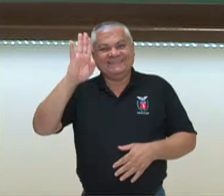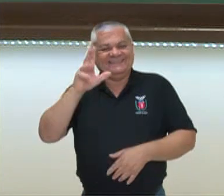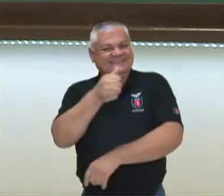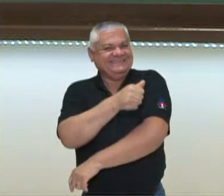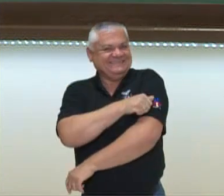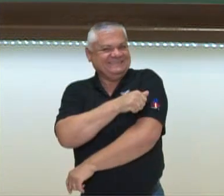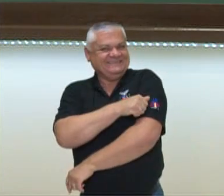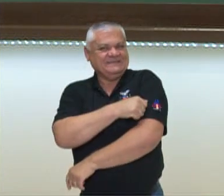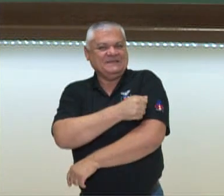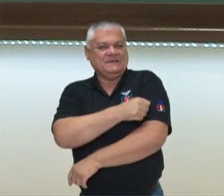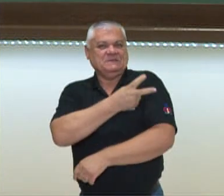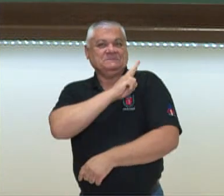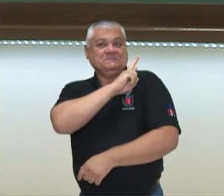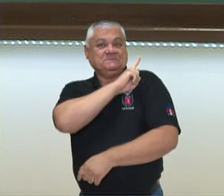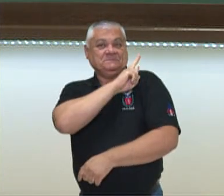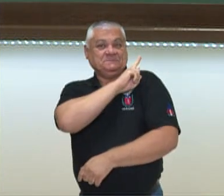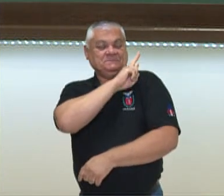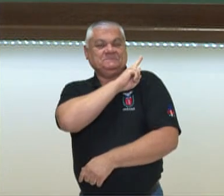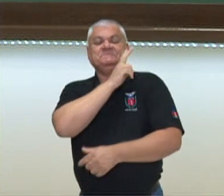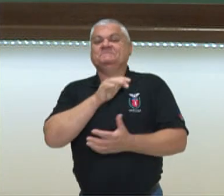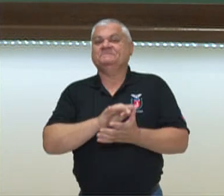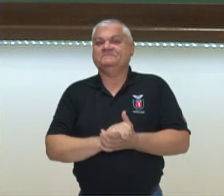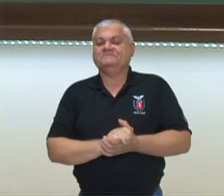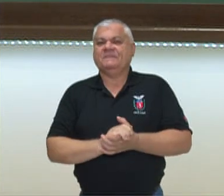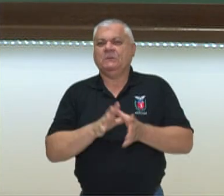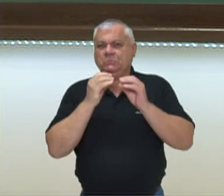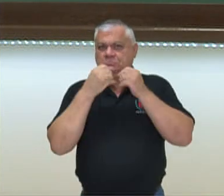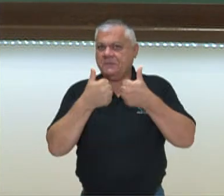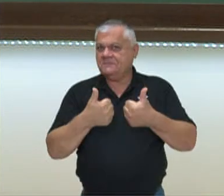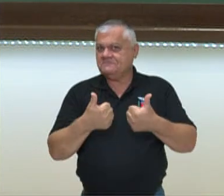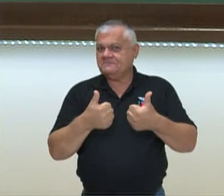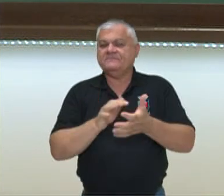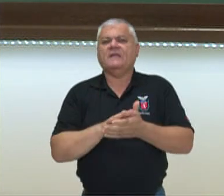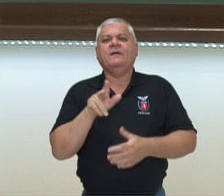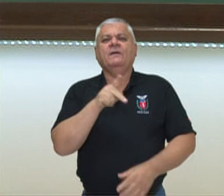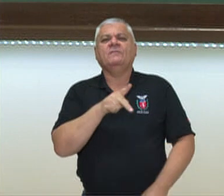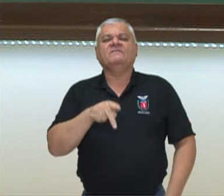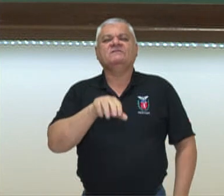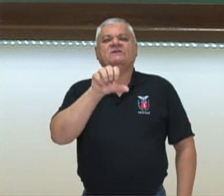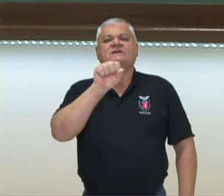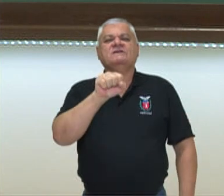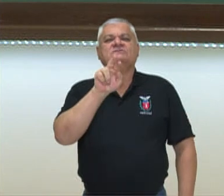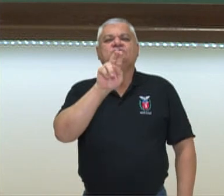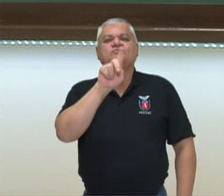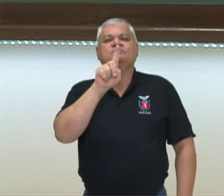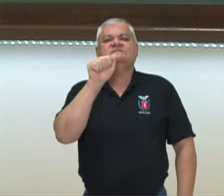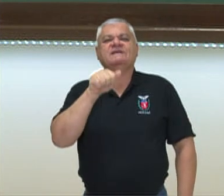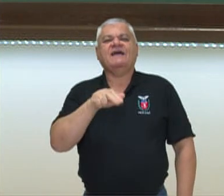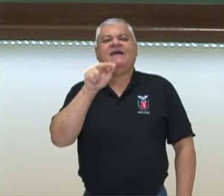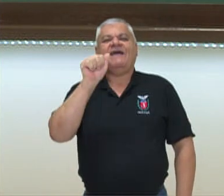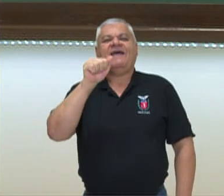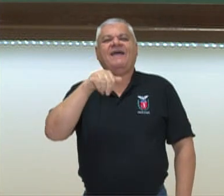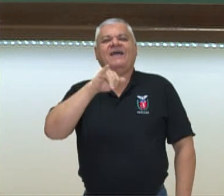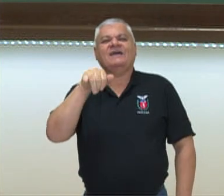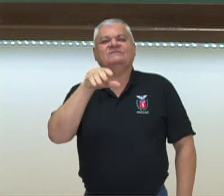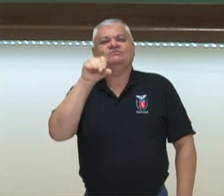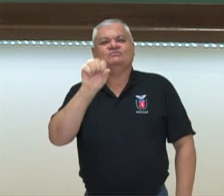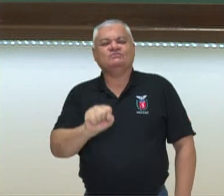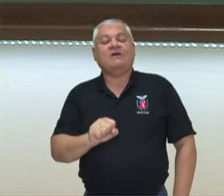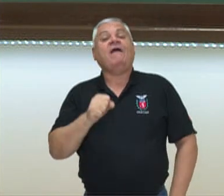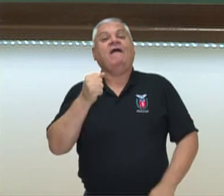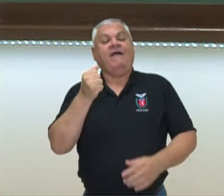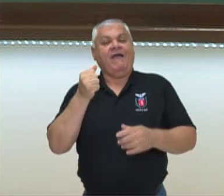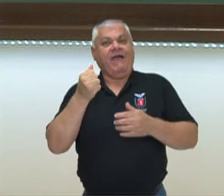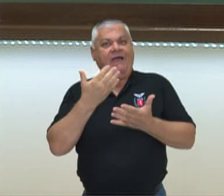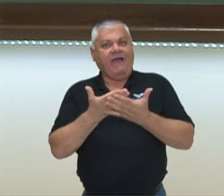Olá, estudantes da segunda série do ensino médio, tudo certo? Eu sou a professora Suzana dos Anjos e essa é mais uma aula